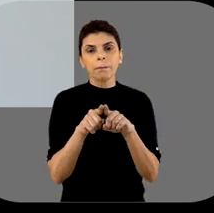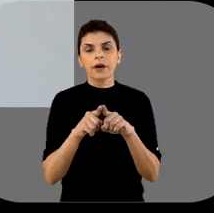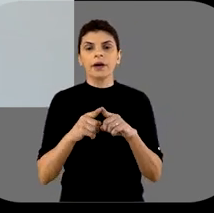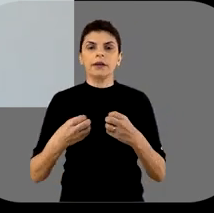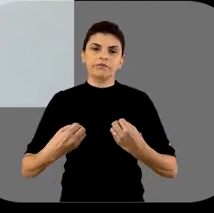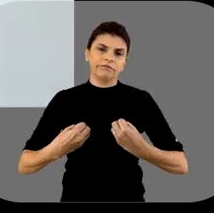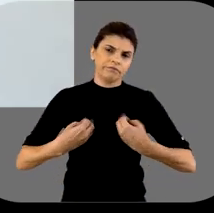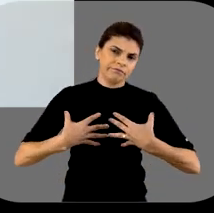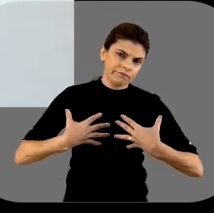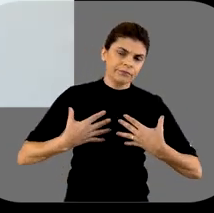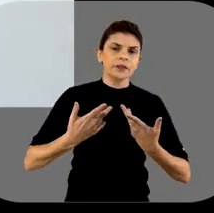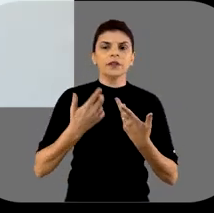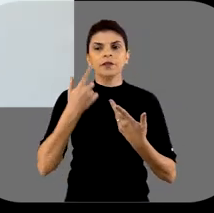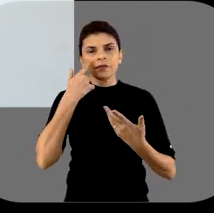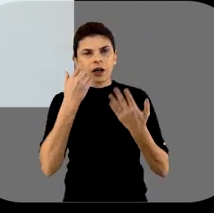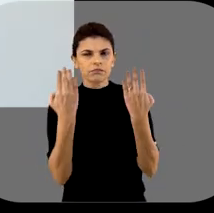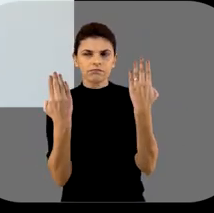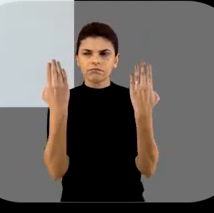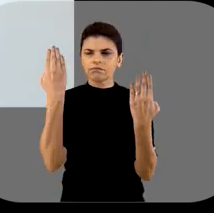imagem.